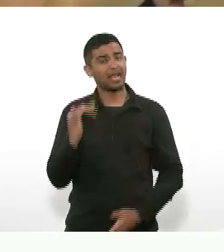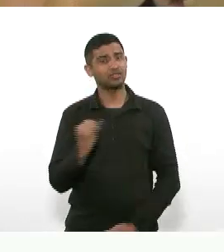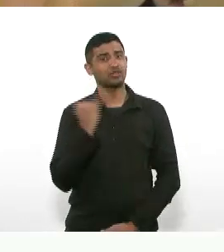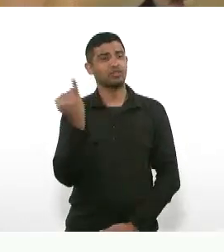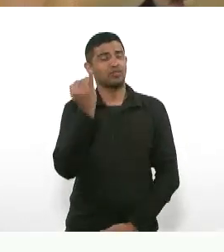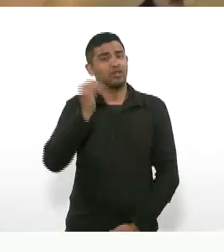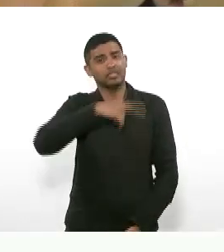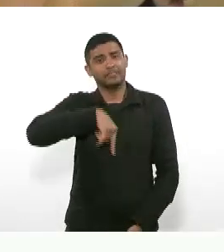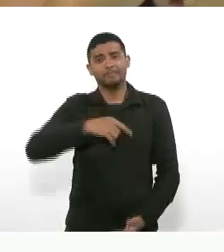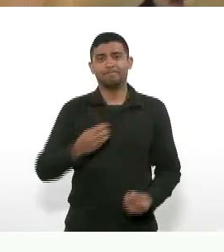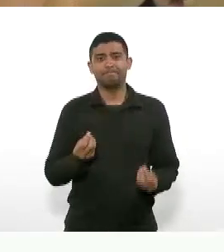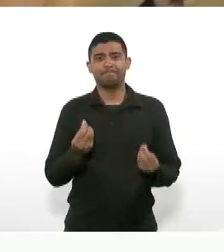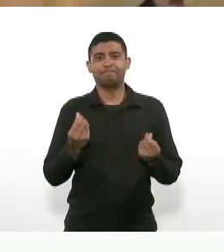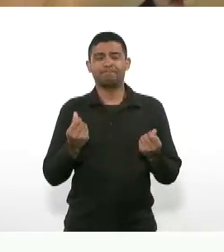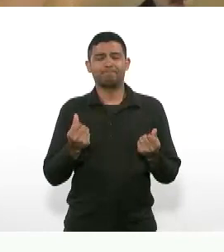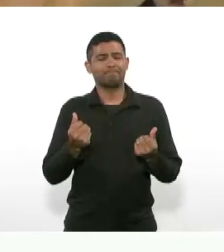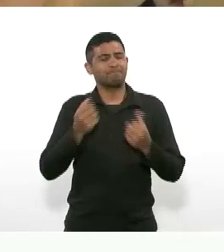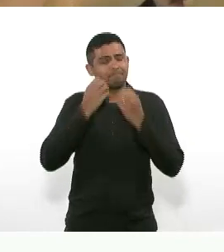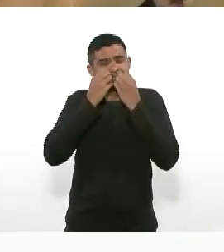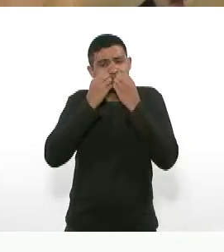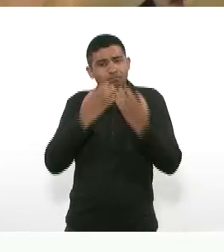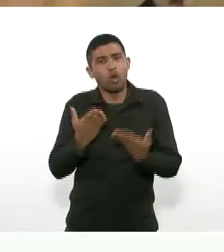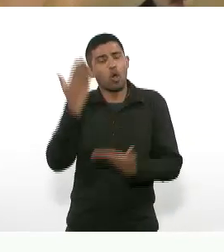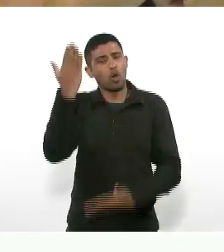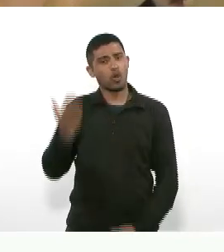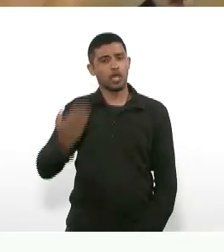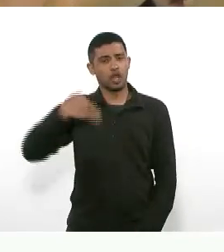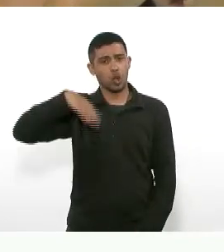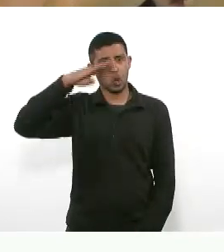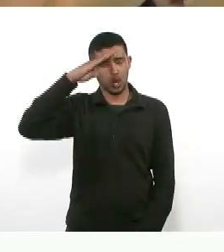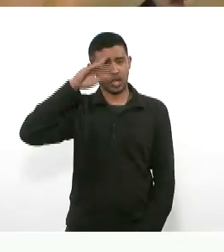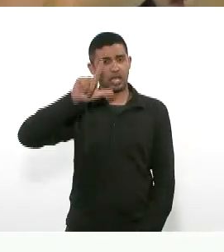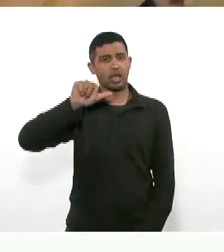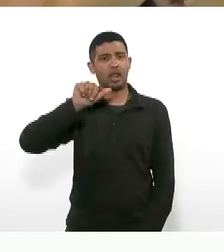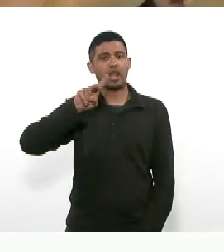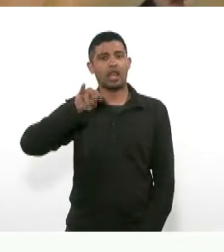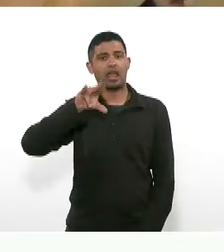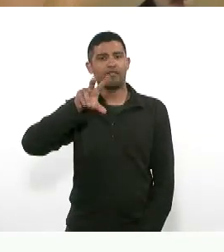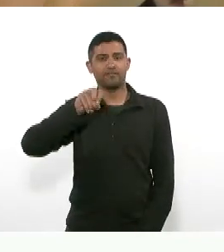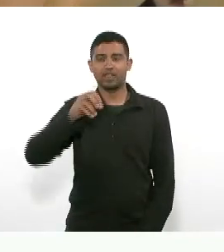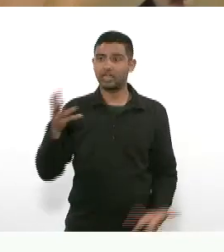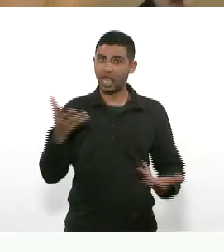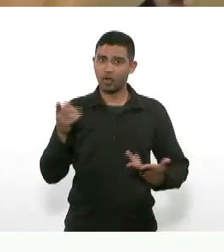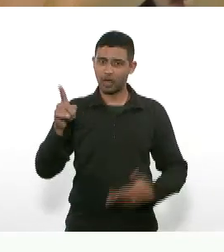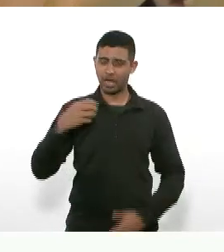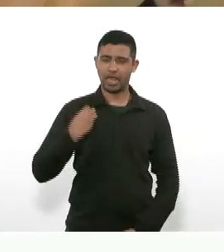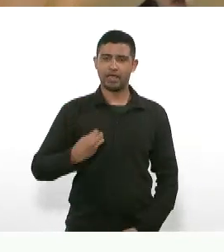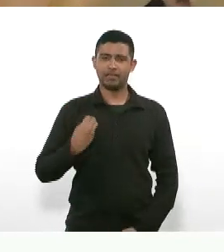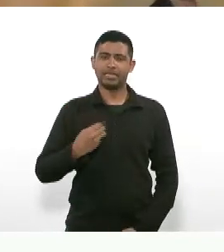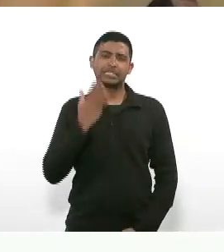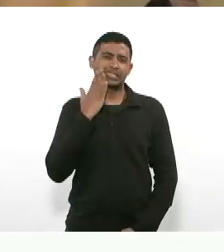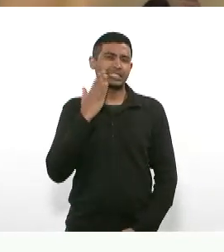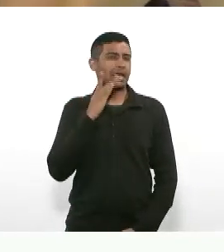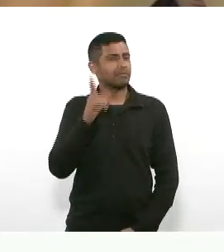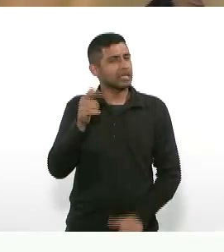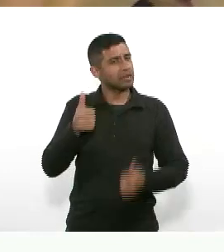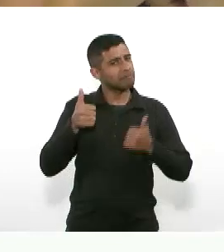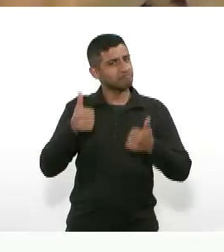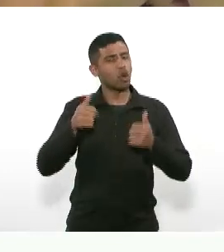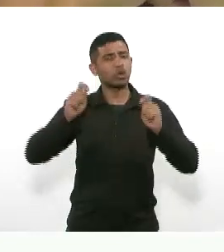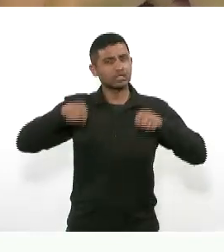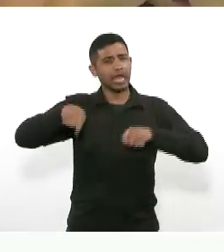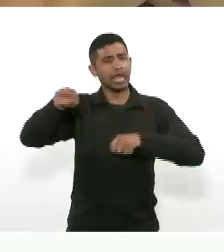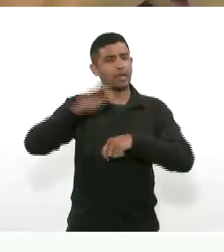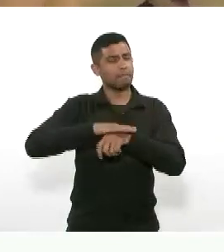nós, é uma dádiva que o Coronel Laviano esteja lá agora, porque a gente sabe que tem um bom contato para conseguir organizar